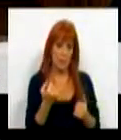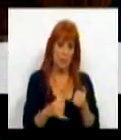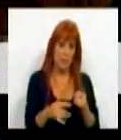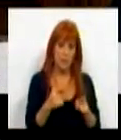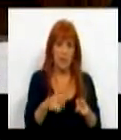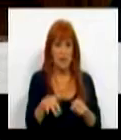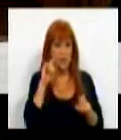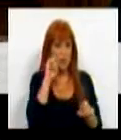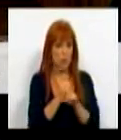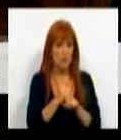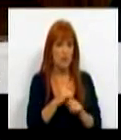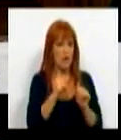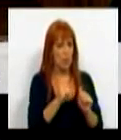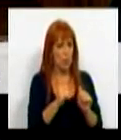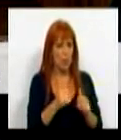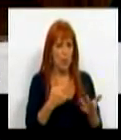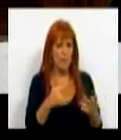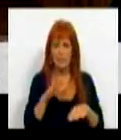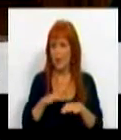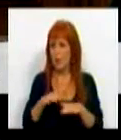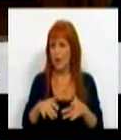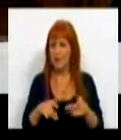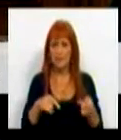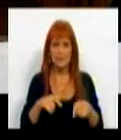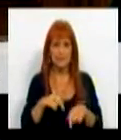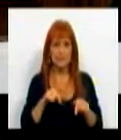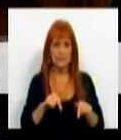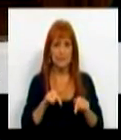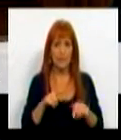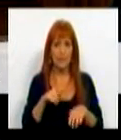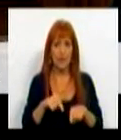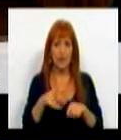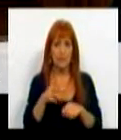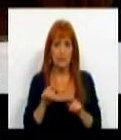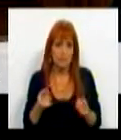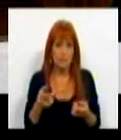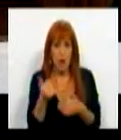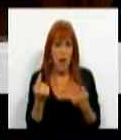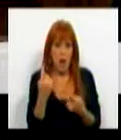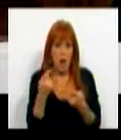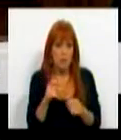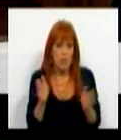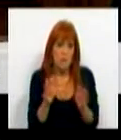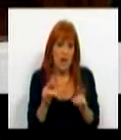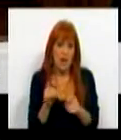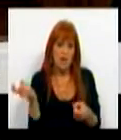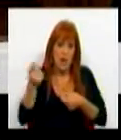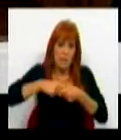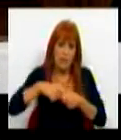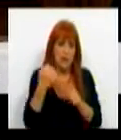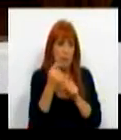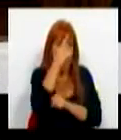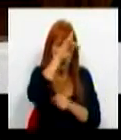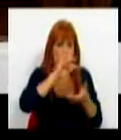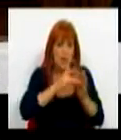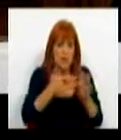riscos e, portanto, é uma supervisão considerada boa. Nesse facto, nesse caso concreto, pronto, era uma pequena filial a atuar no Brasil